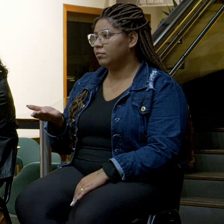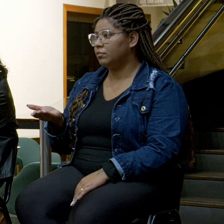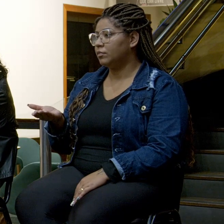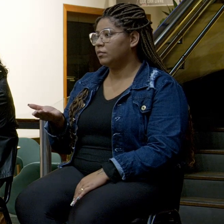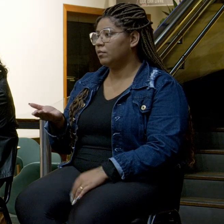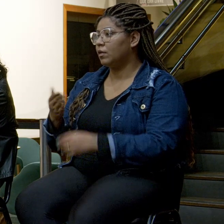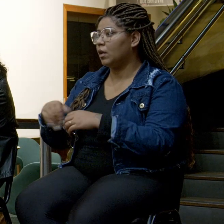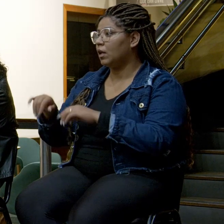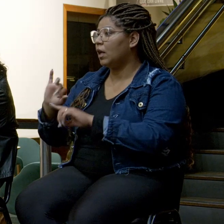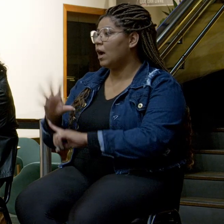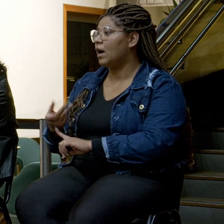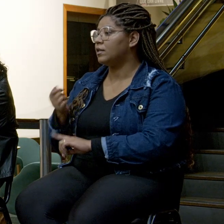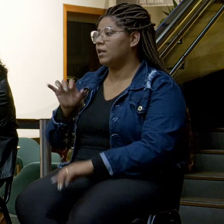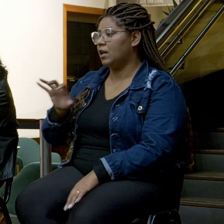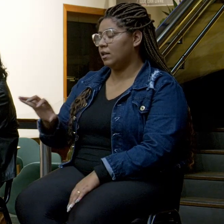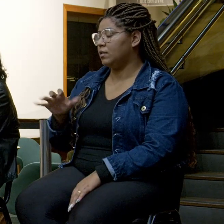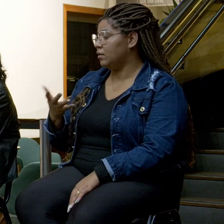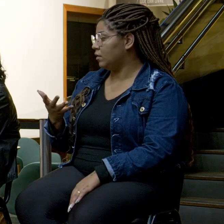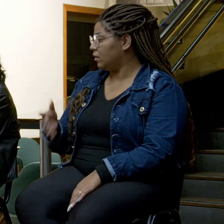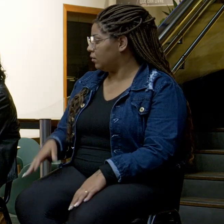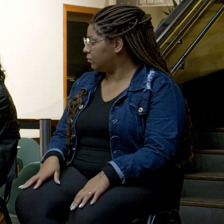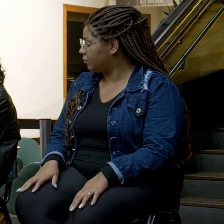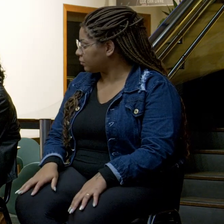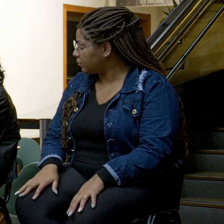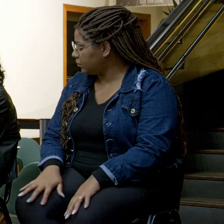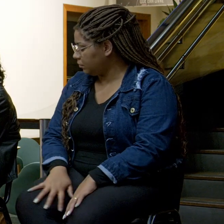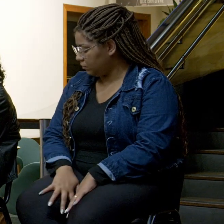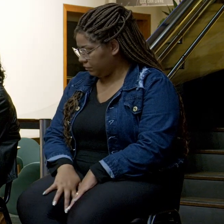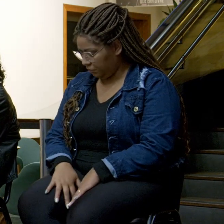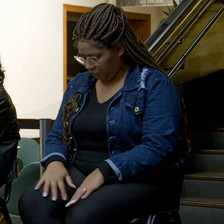seria essa, né? Não seria a mesma, certamente. Então,